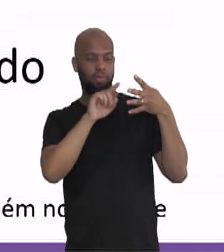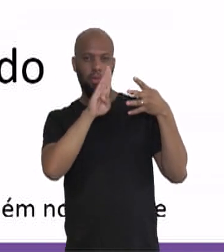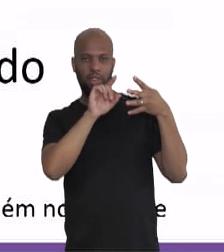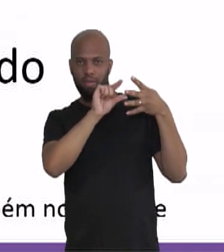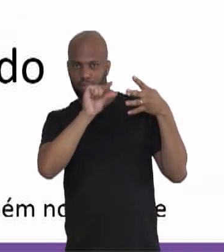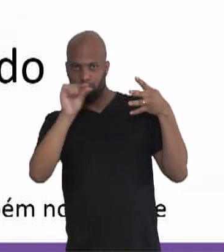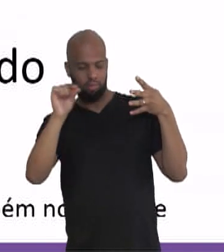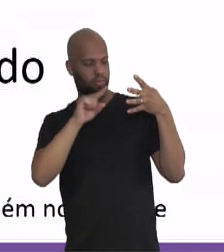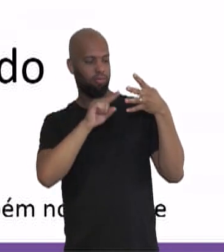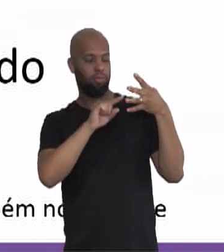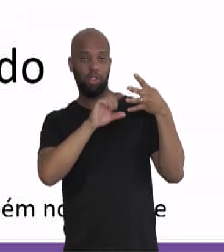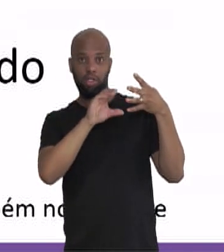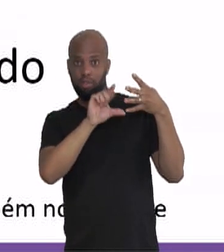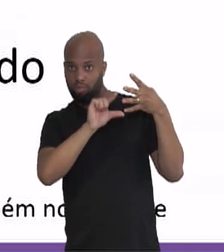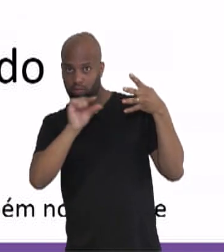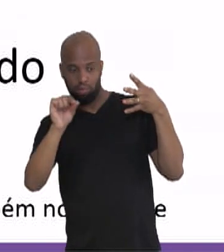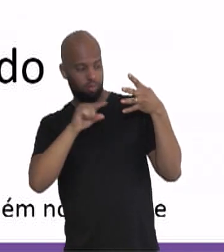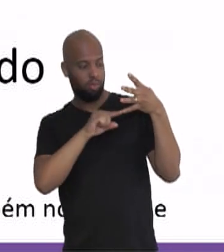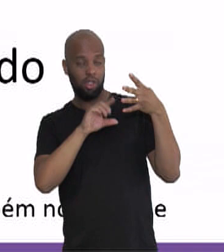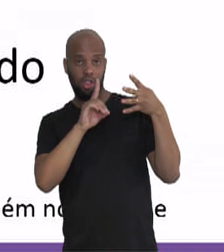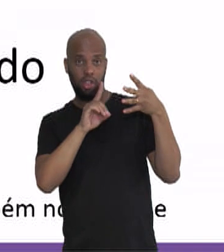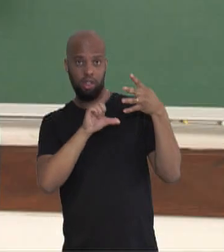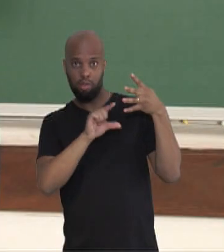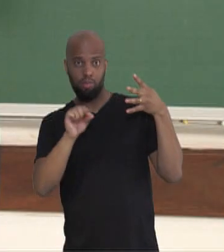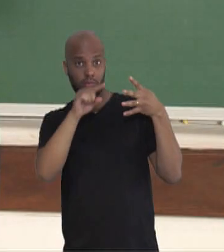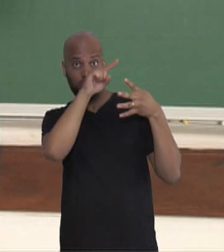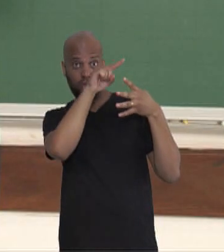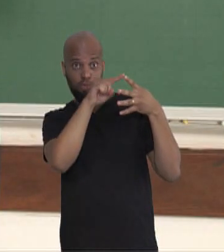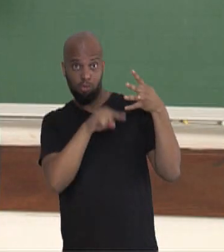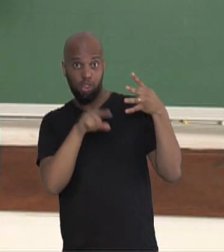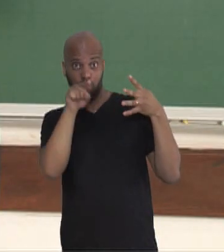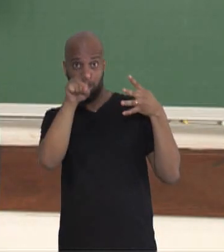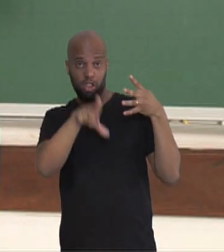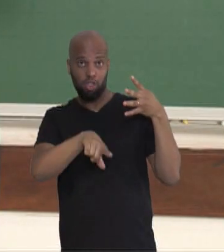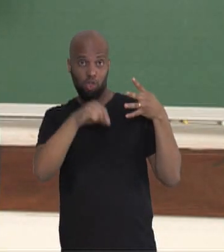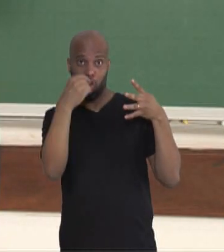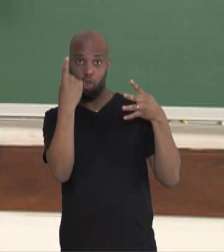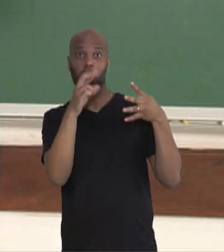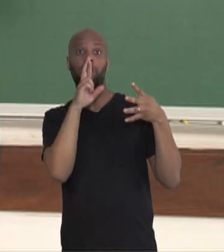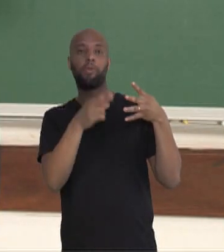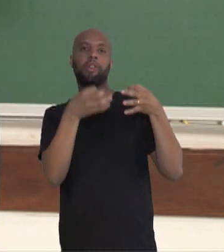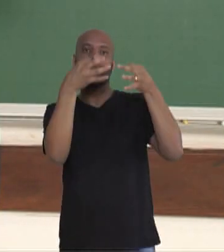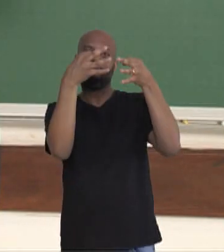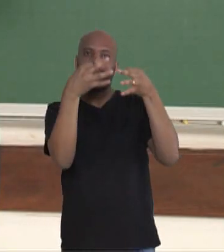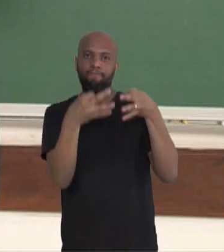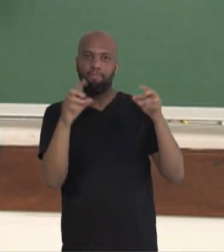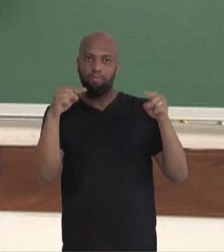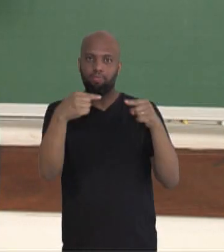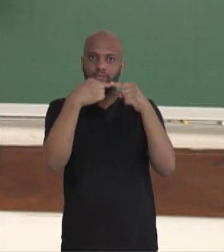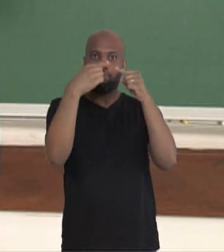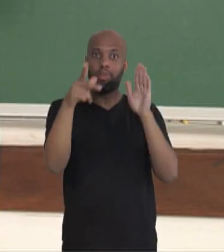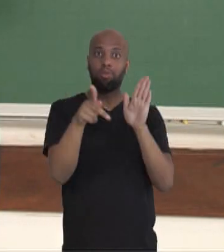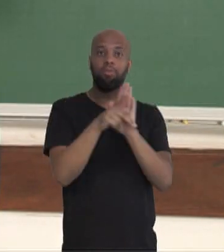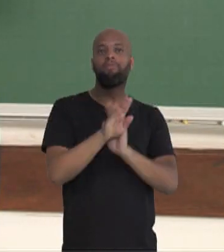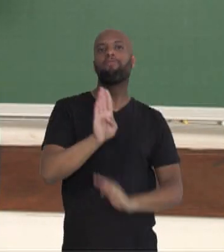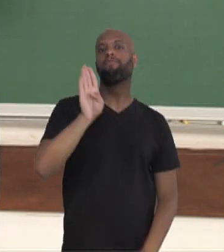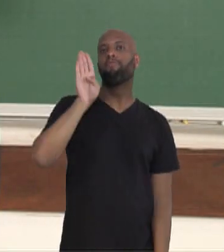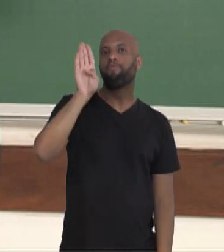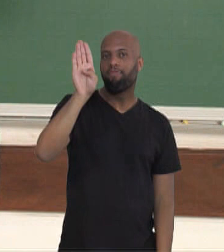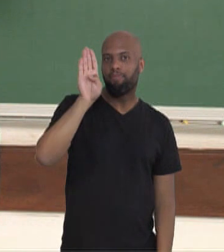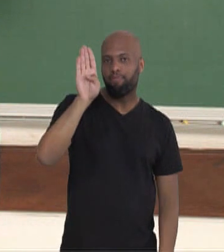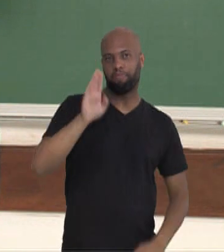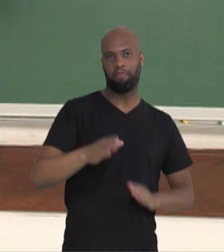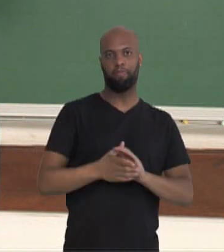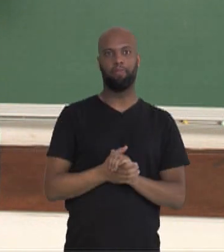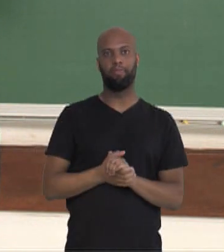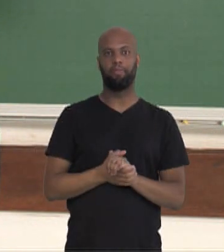ou parâmetro que altera ou define o período. Qual desses parâmetros aqui, tá?